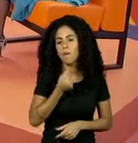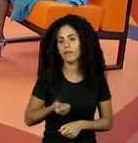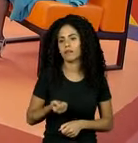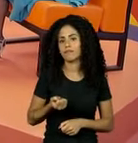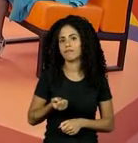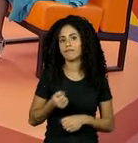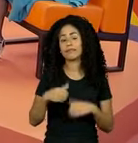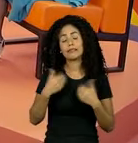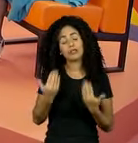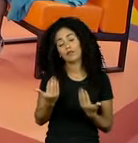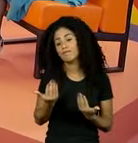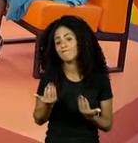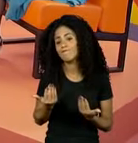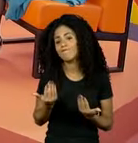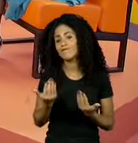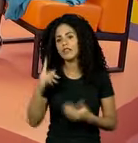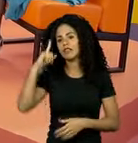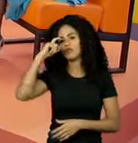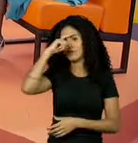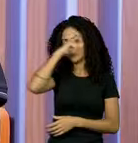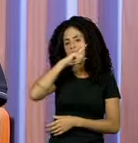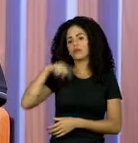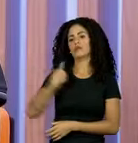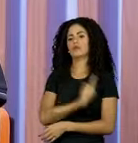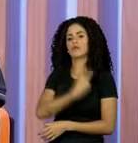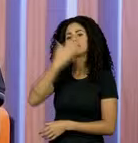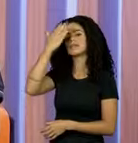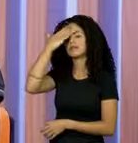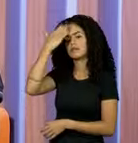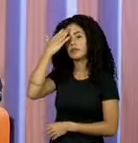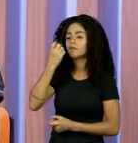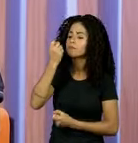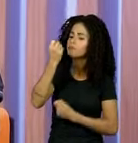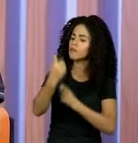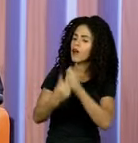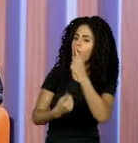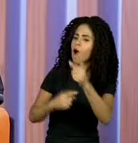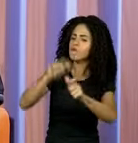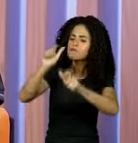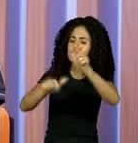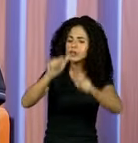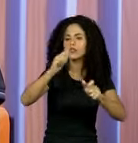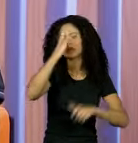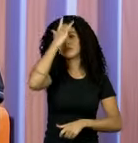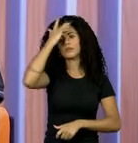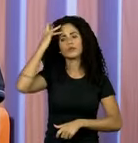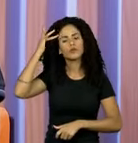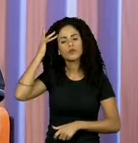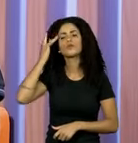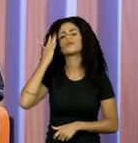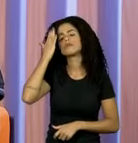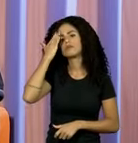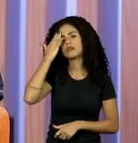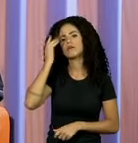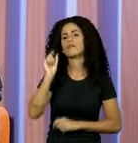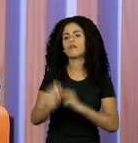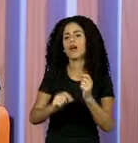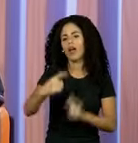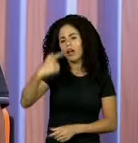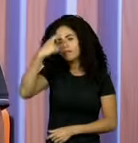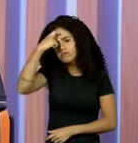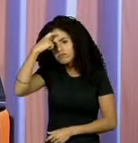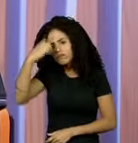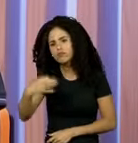porque é Central que algumas pessoas TM uma formação de consciência de